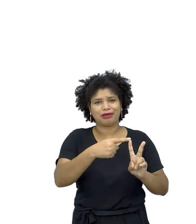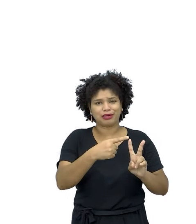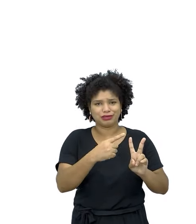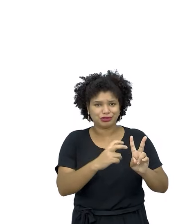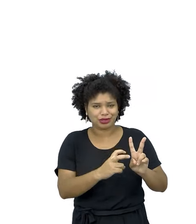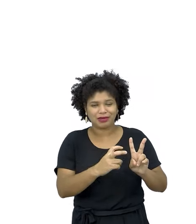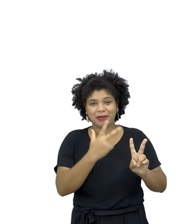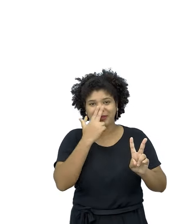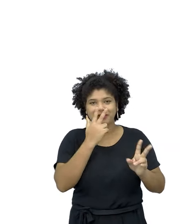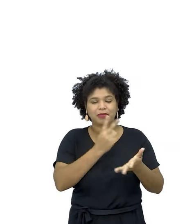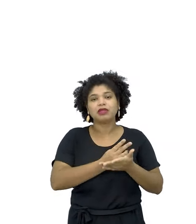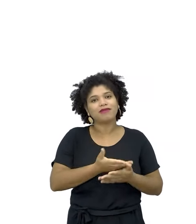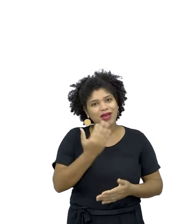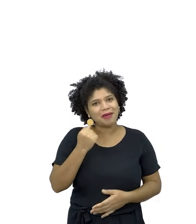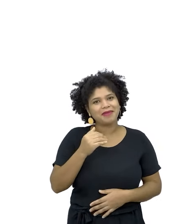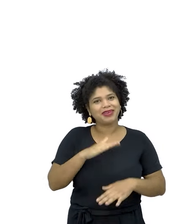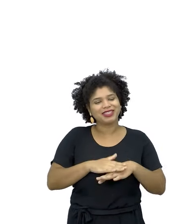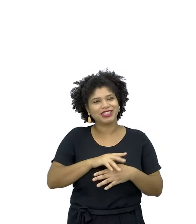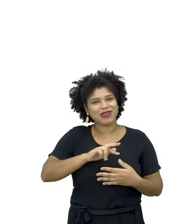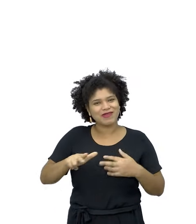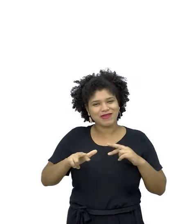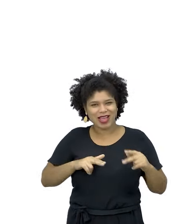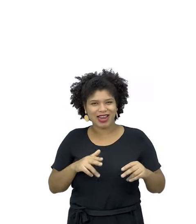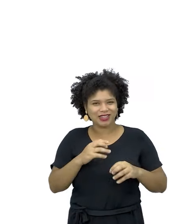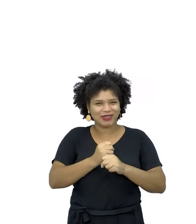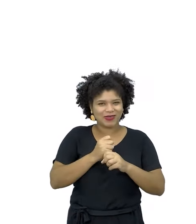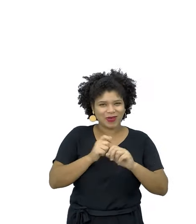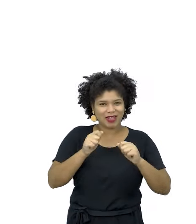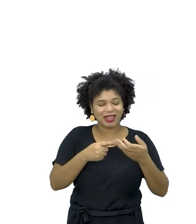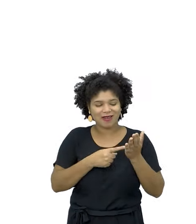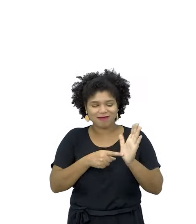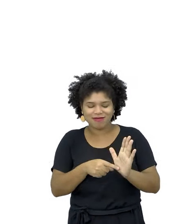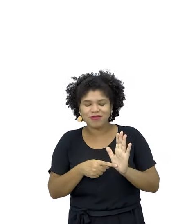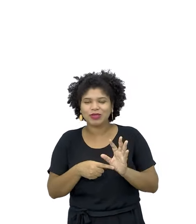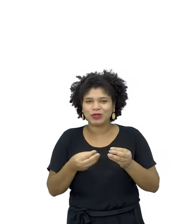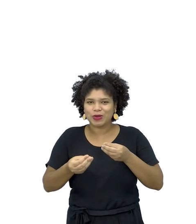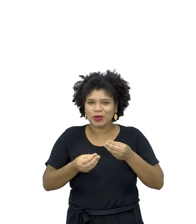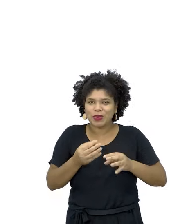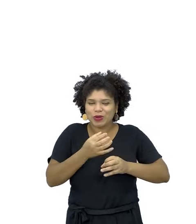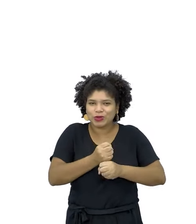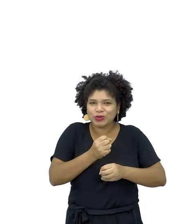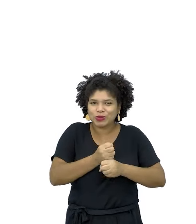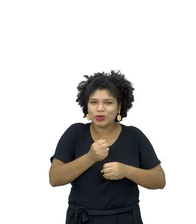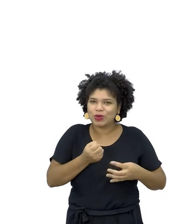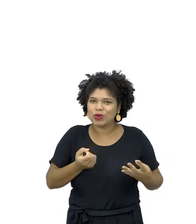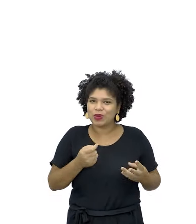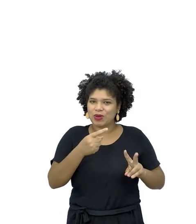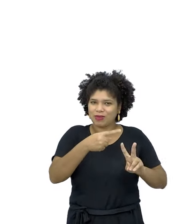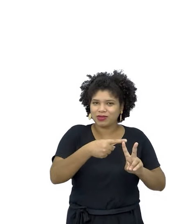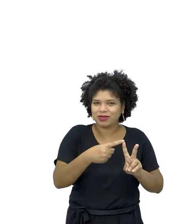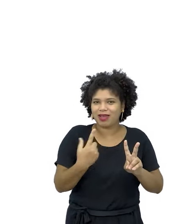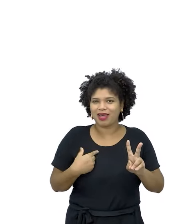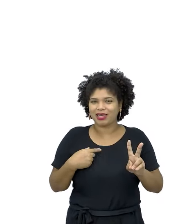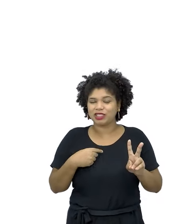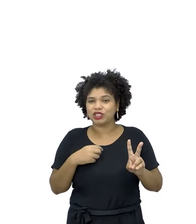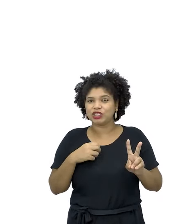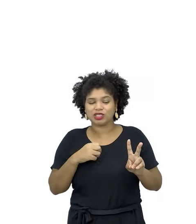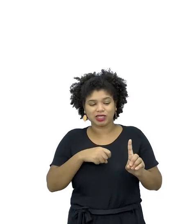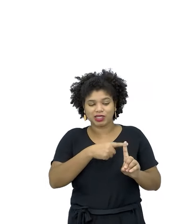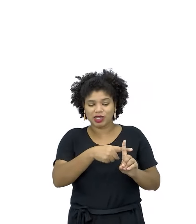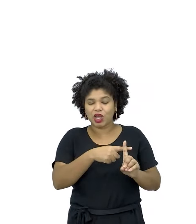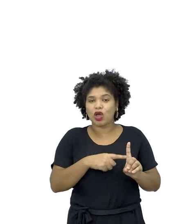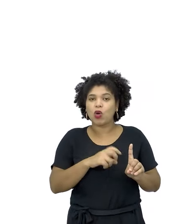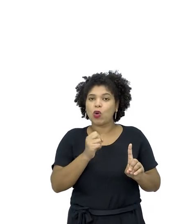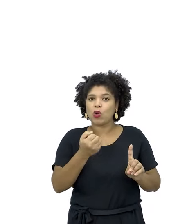Vamos operacionar, vamos fazer contas com as raízes, mostrar como forma a soma de uma raiz, a subtração de uma raiz, a divisão de